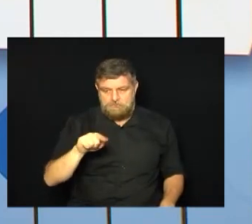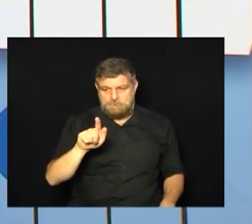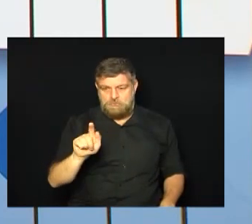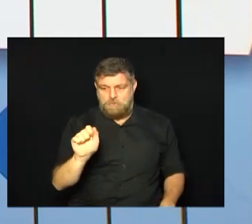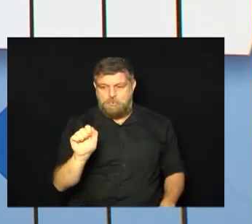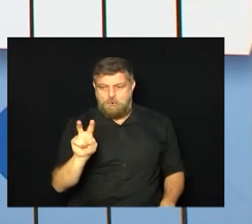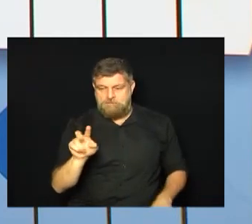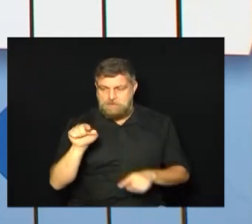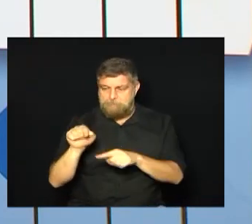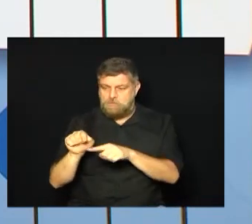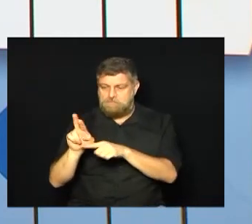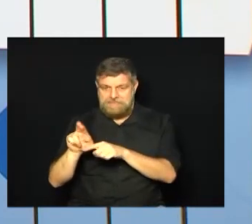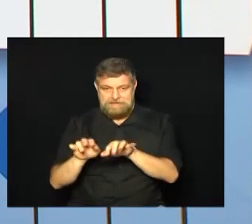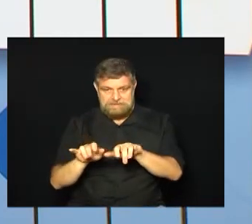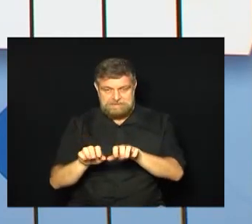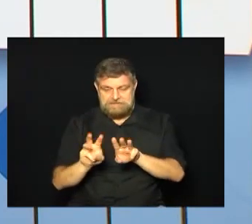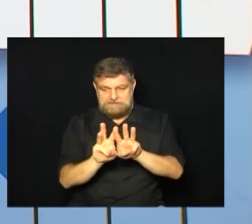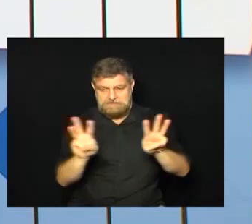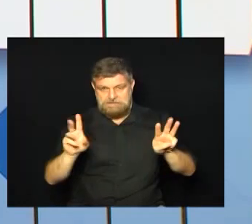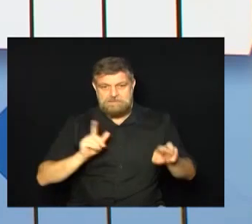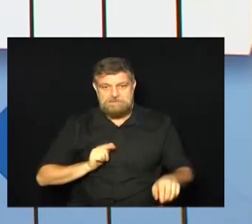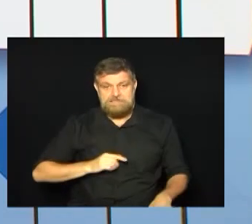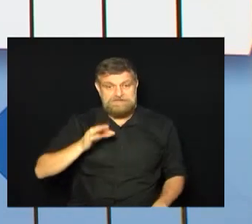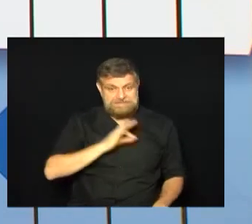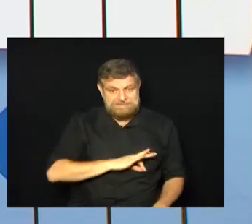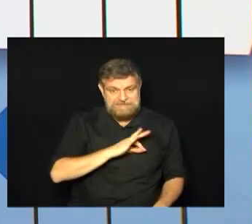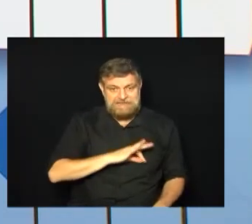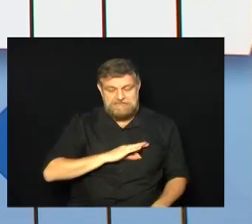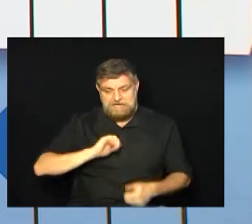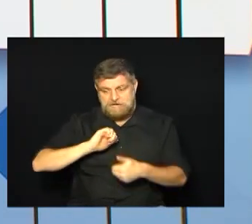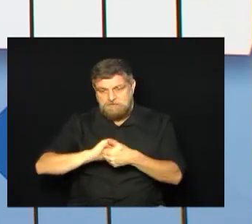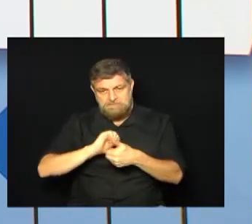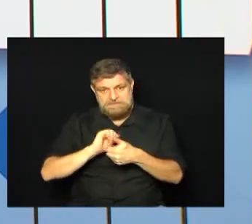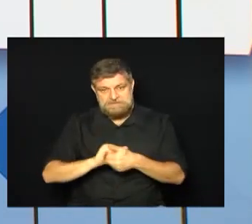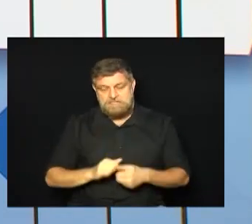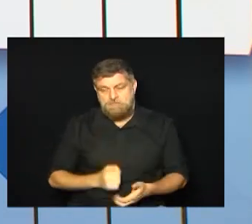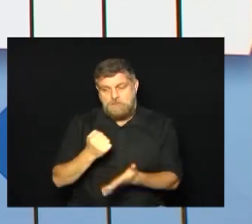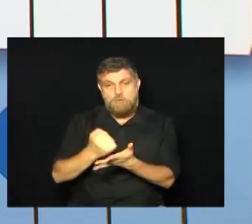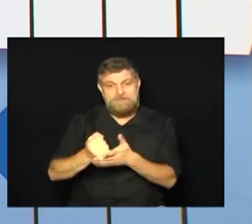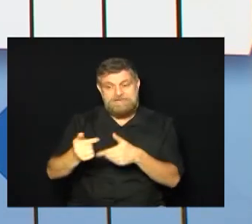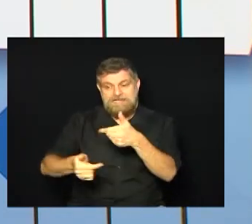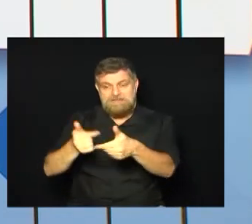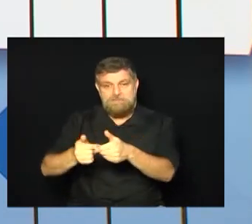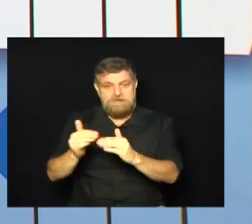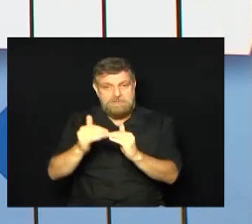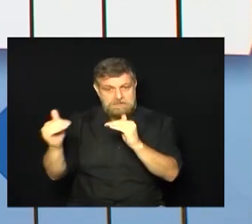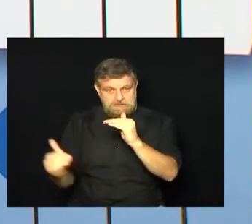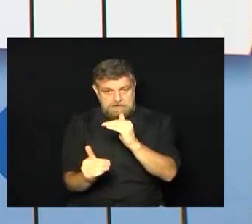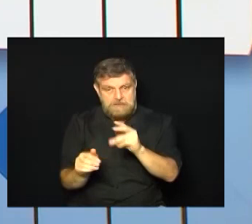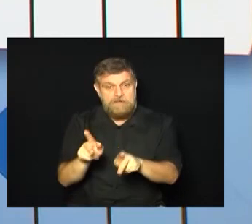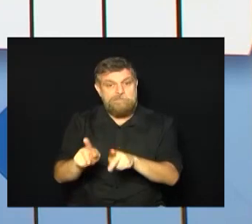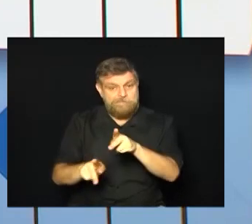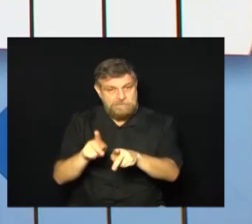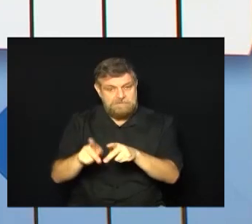A ideia é gerar renda, ocupação, qualificação e empregabilidade para a população mais vulnerável.